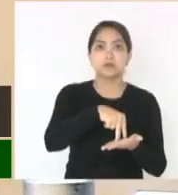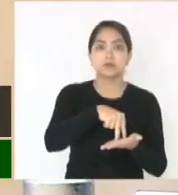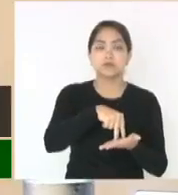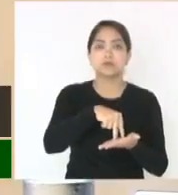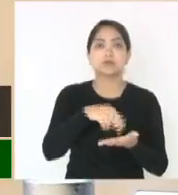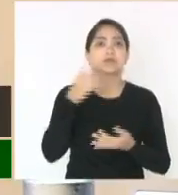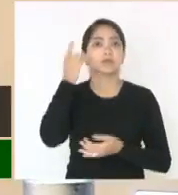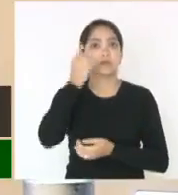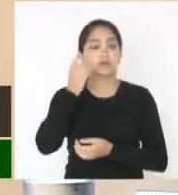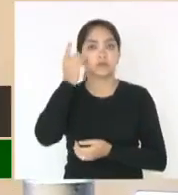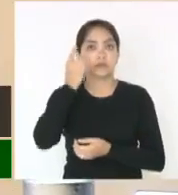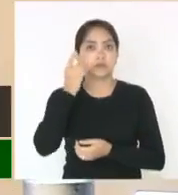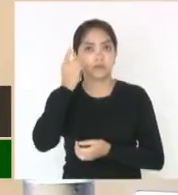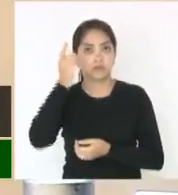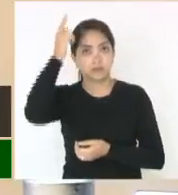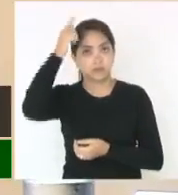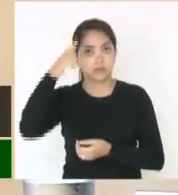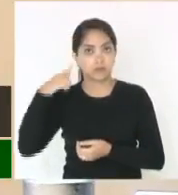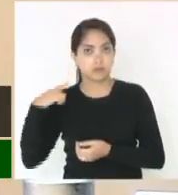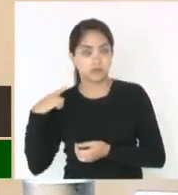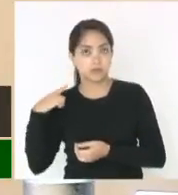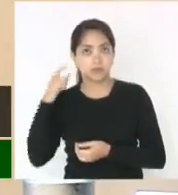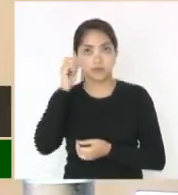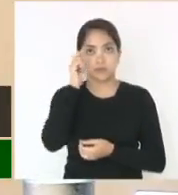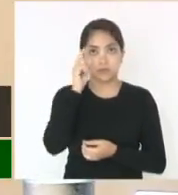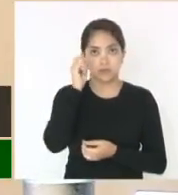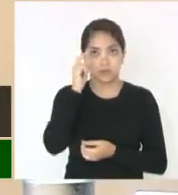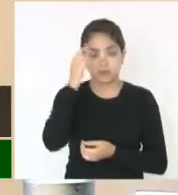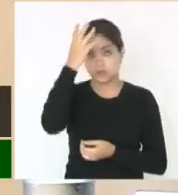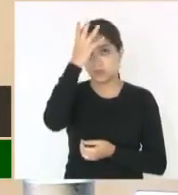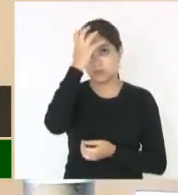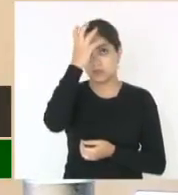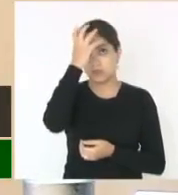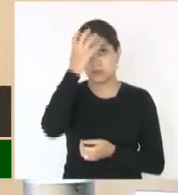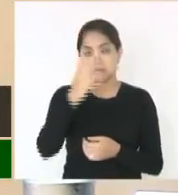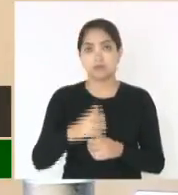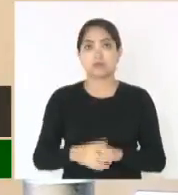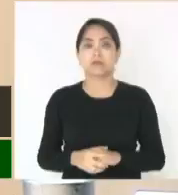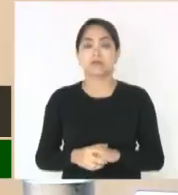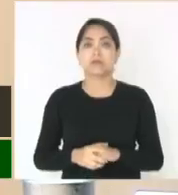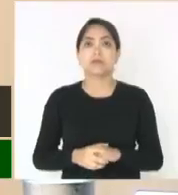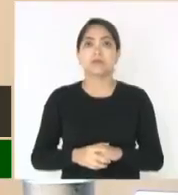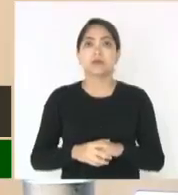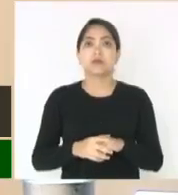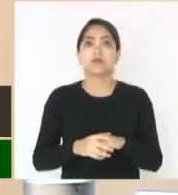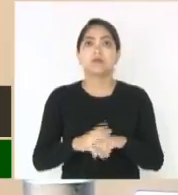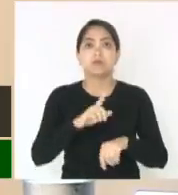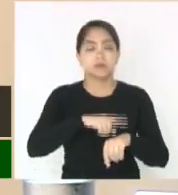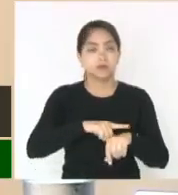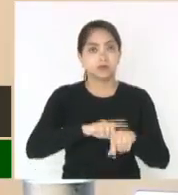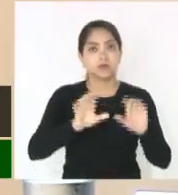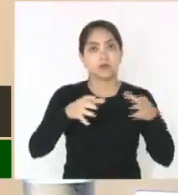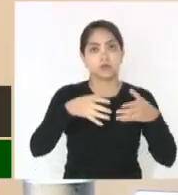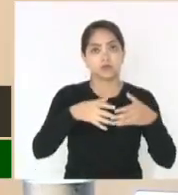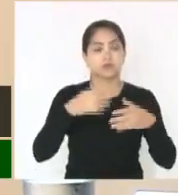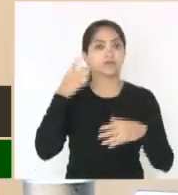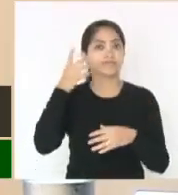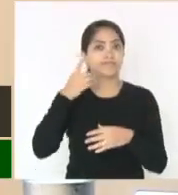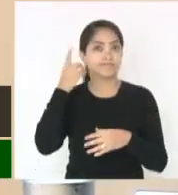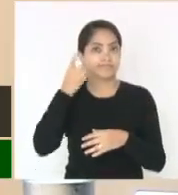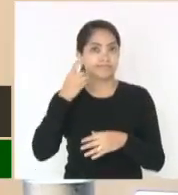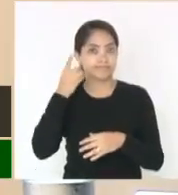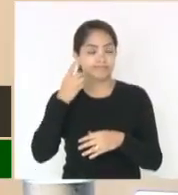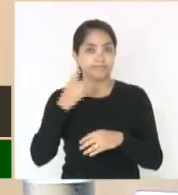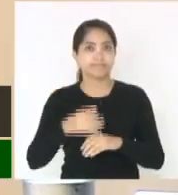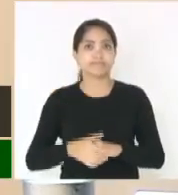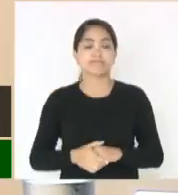os senhores deputados Leonel Pavão, César Valduga e Ismael dos Santos. No grande expediente, neste horário destinado aos partidos